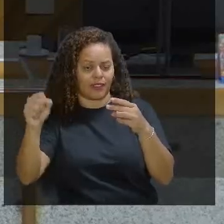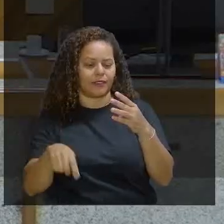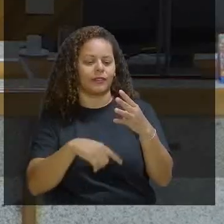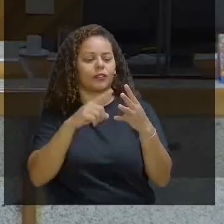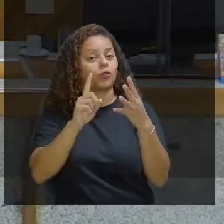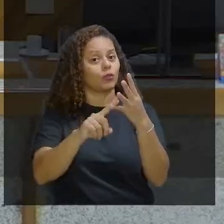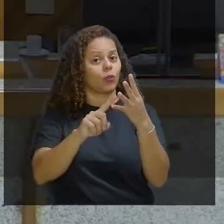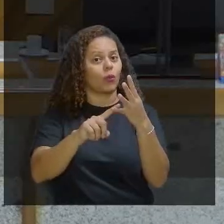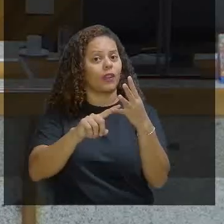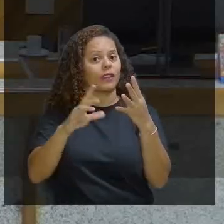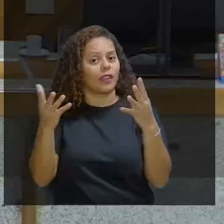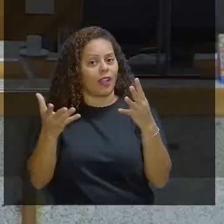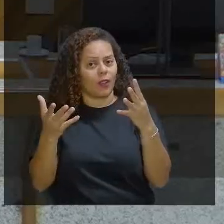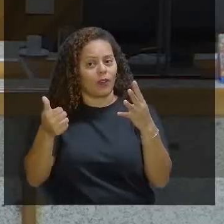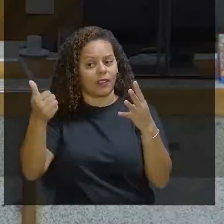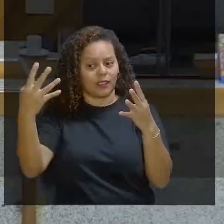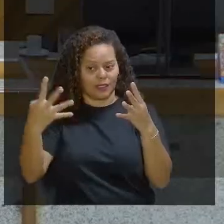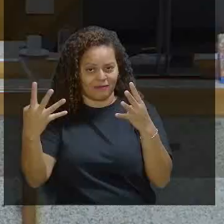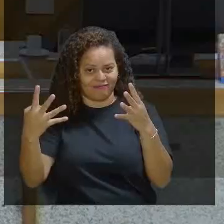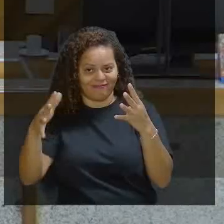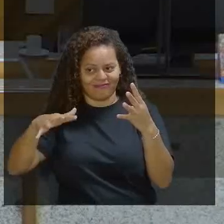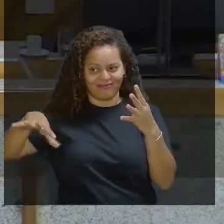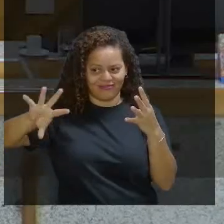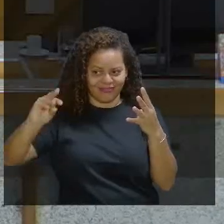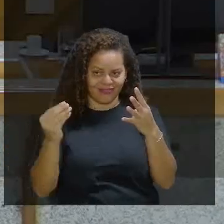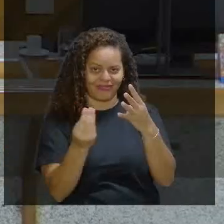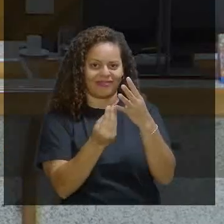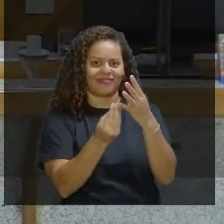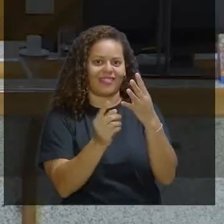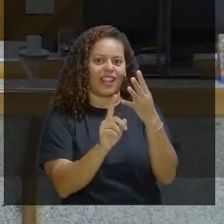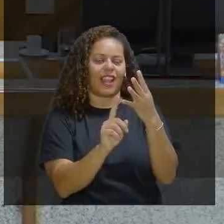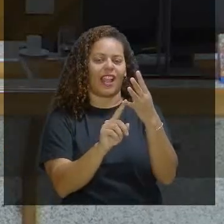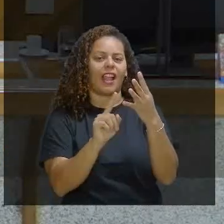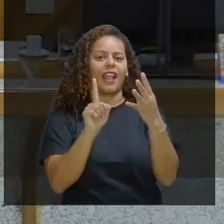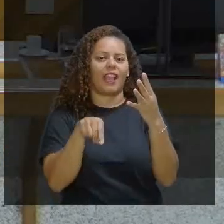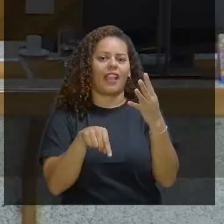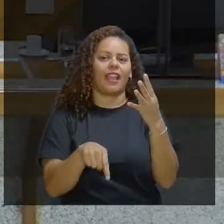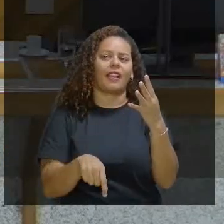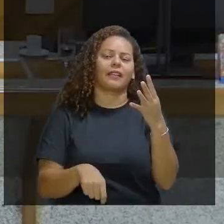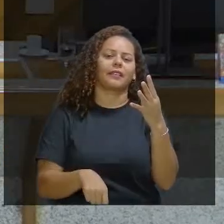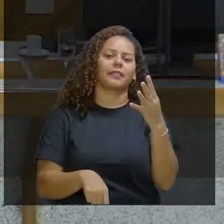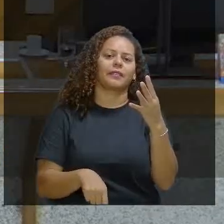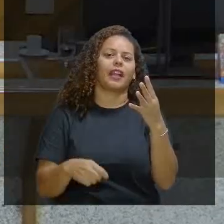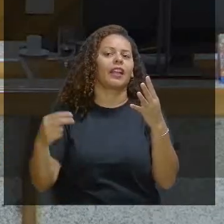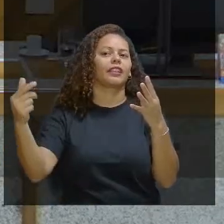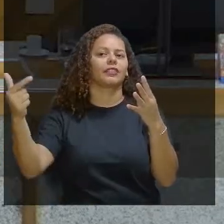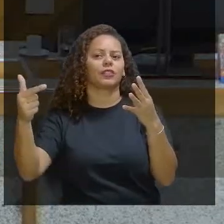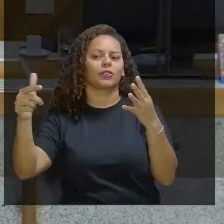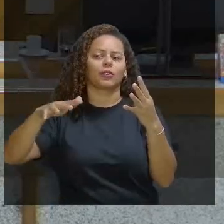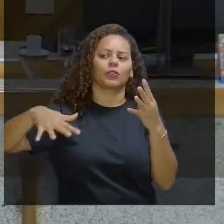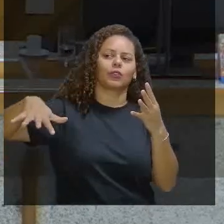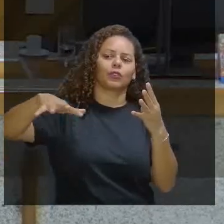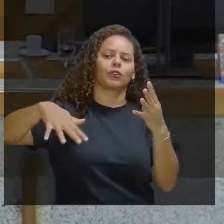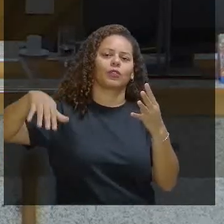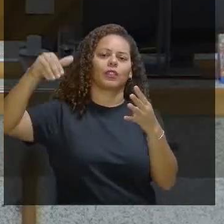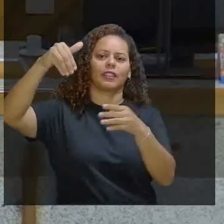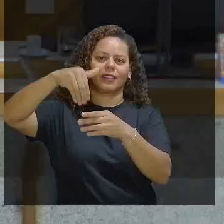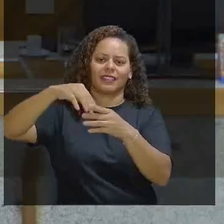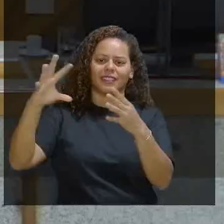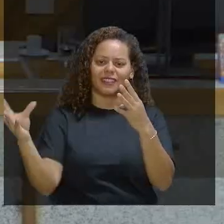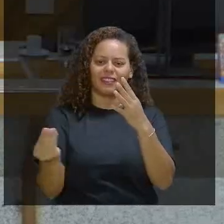quarto núcleo, que é a 14ª zona eleitoral, inclui a 2ª zona eleitoral.